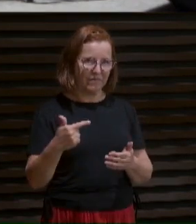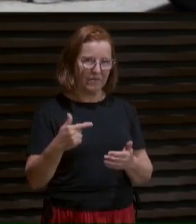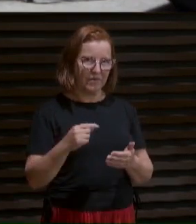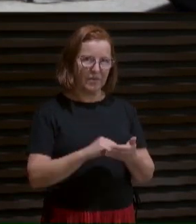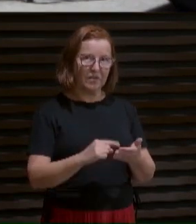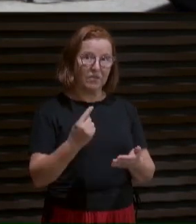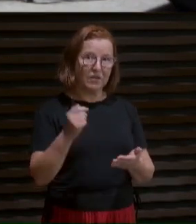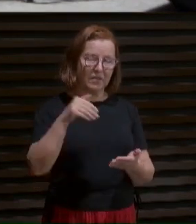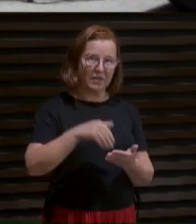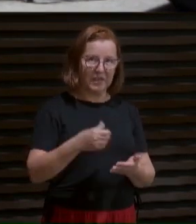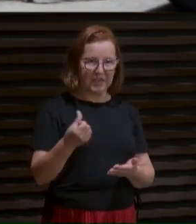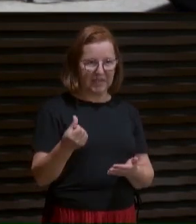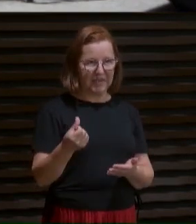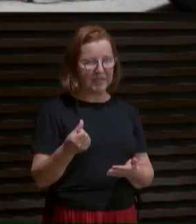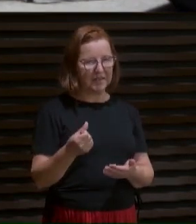quando Paulo